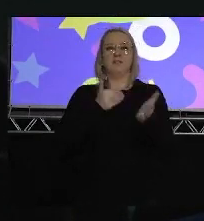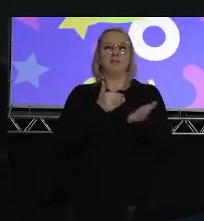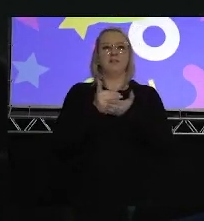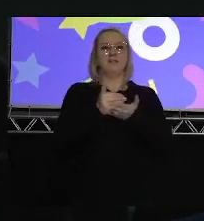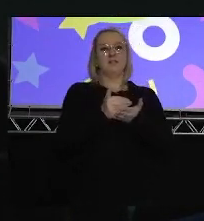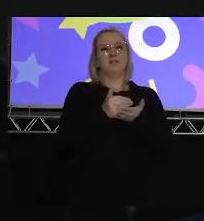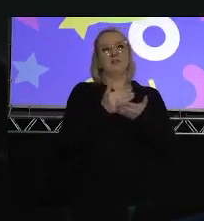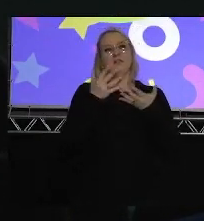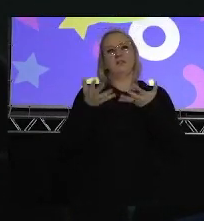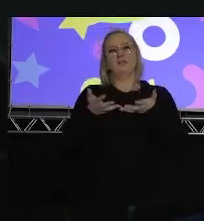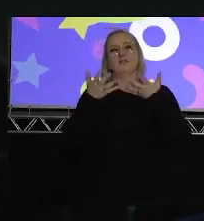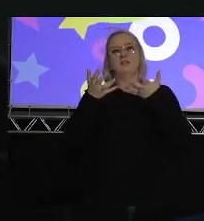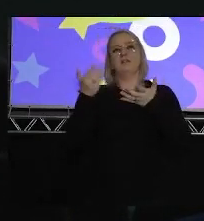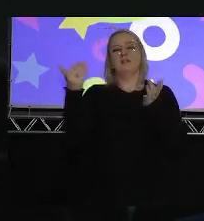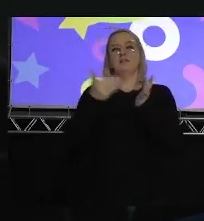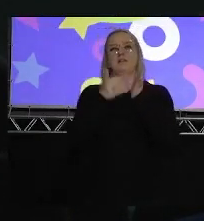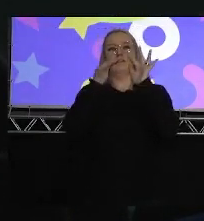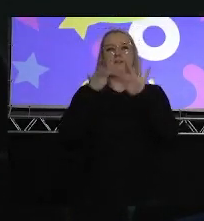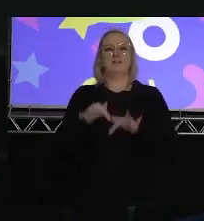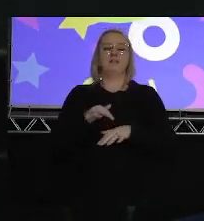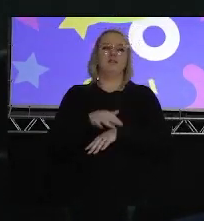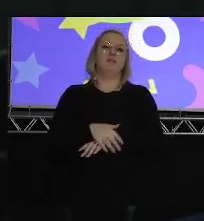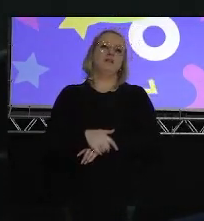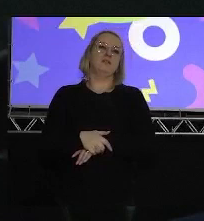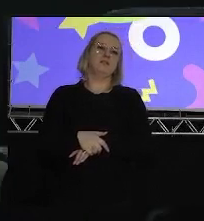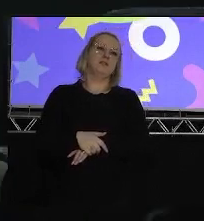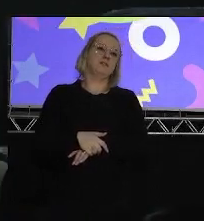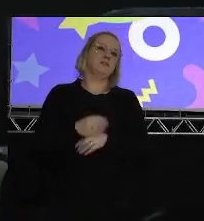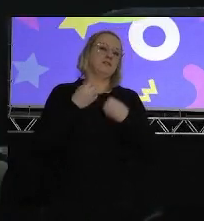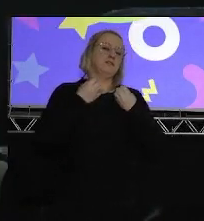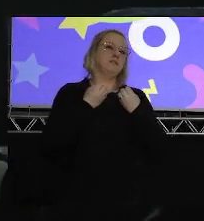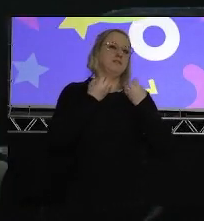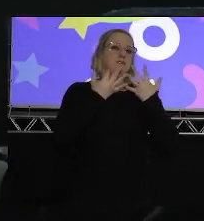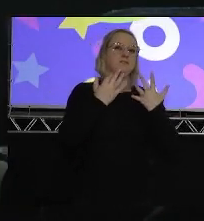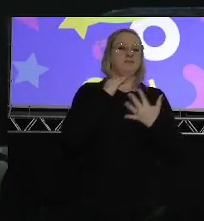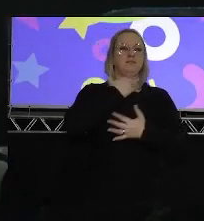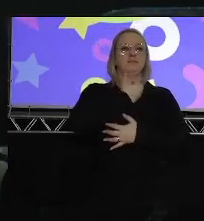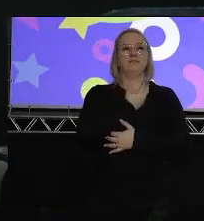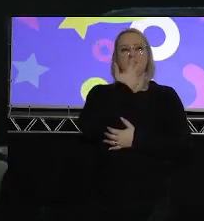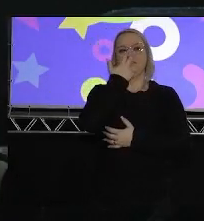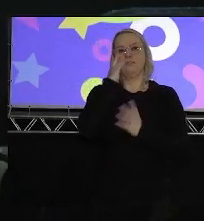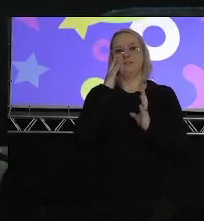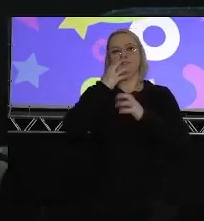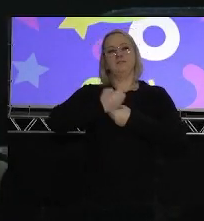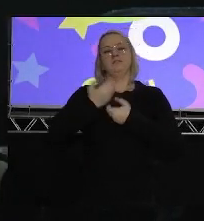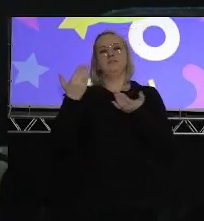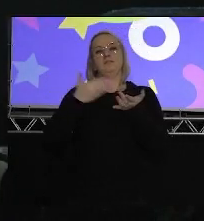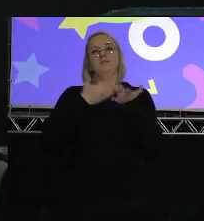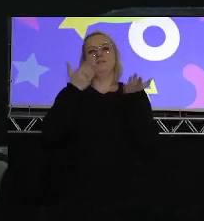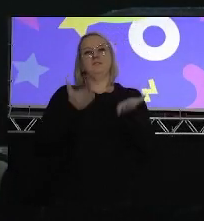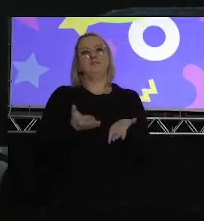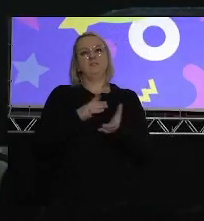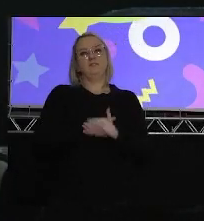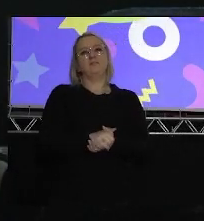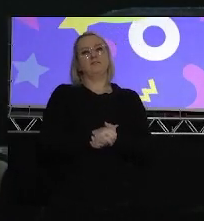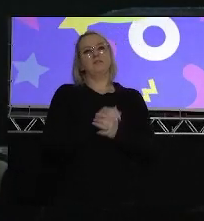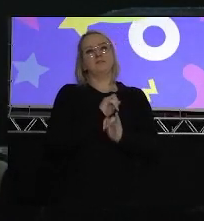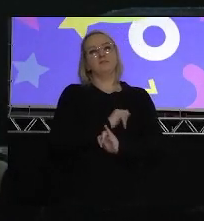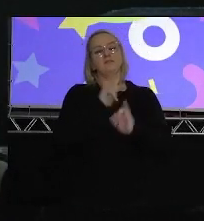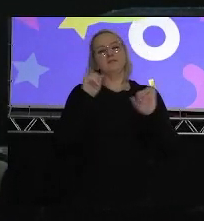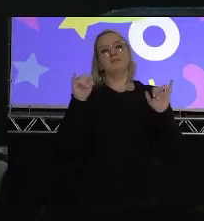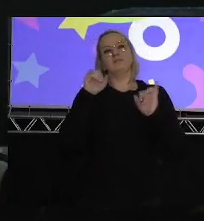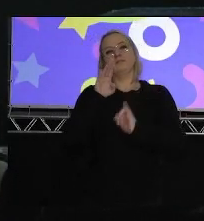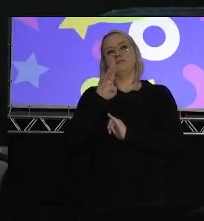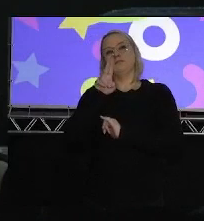usar e leva isso até o final. Tá? Bom, e aí, gente, olha o que é o cálculo aqui. Aqui é um business plan. Aqui